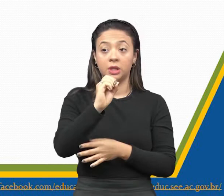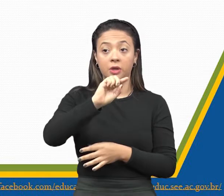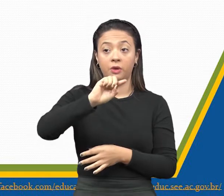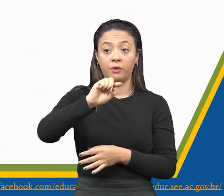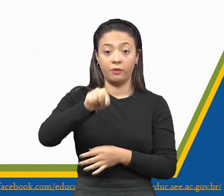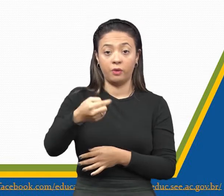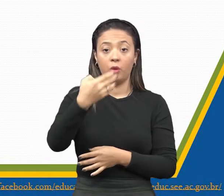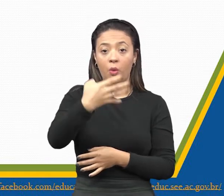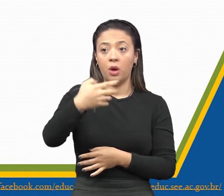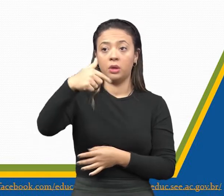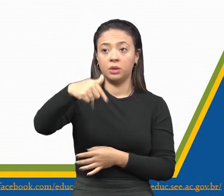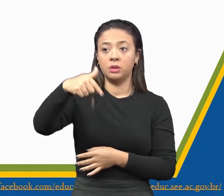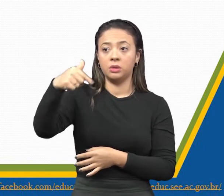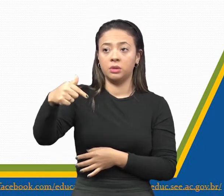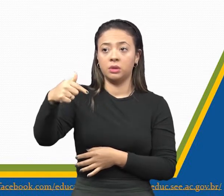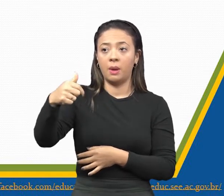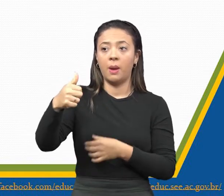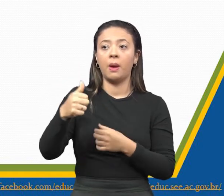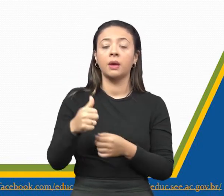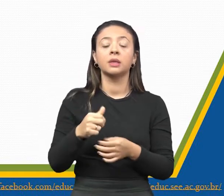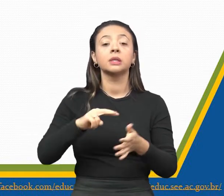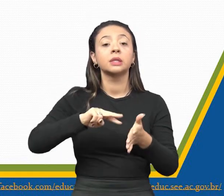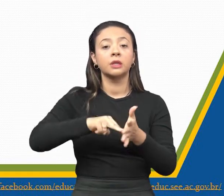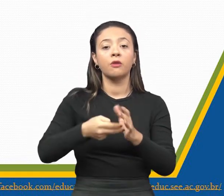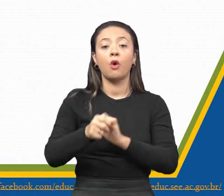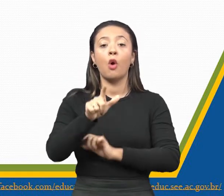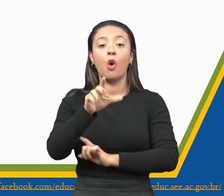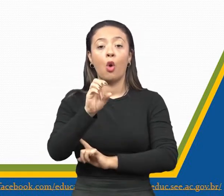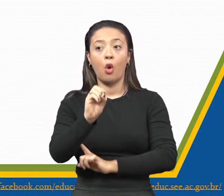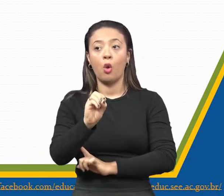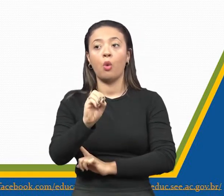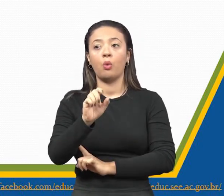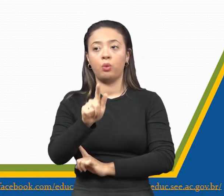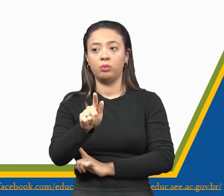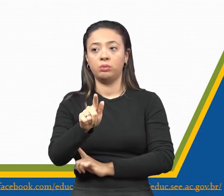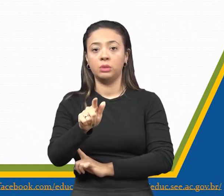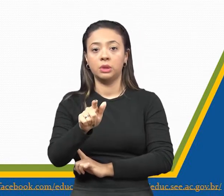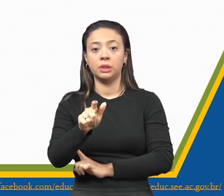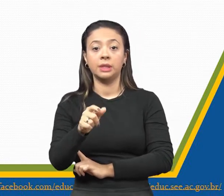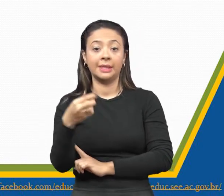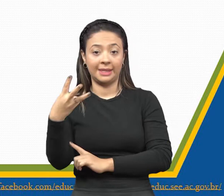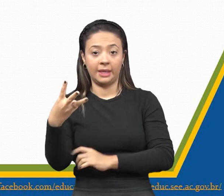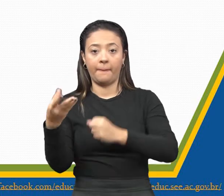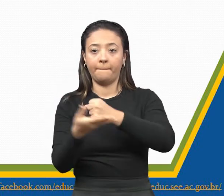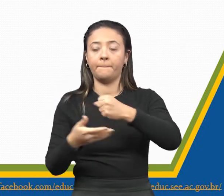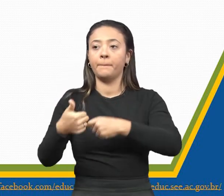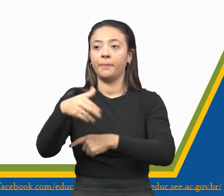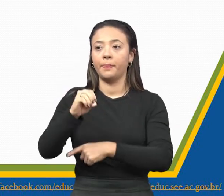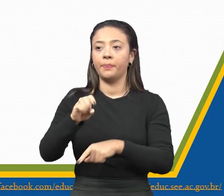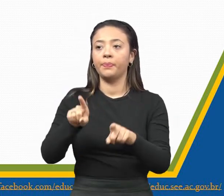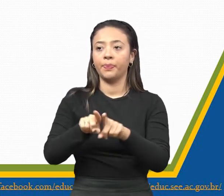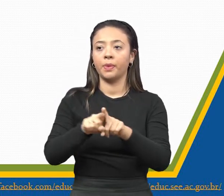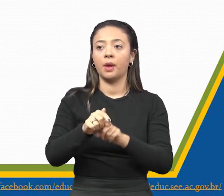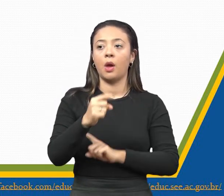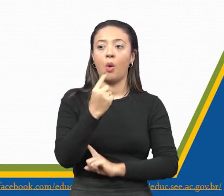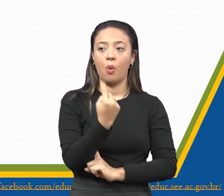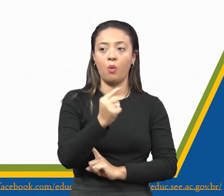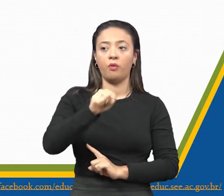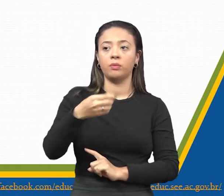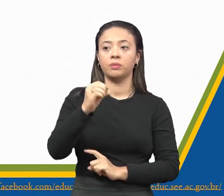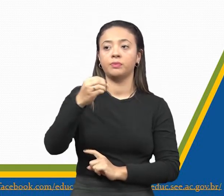0,477 décimos como aproximação para log de 3 na base 10 e 1,041